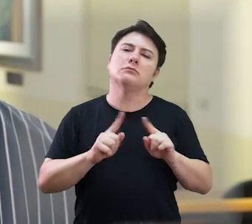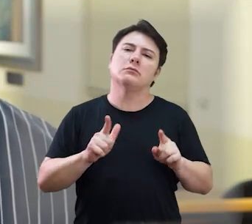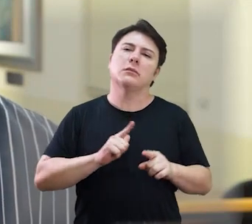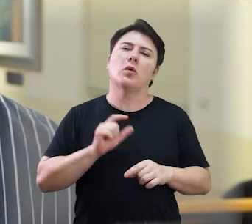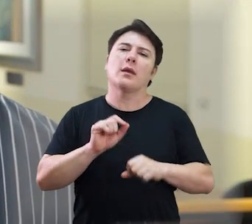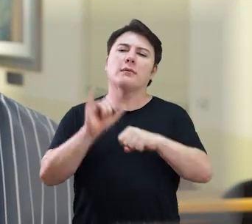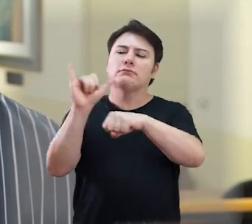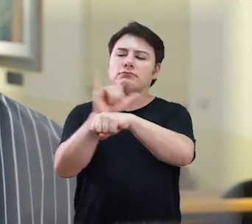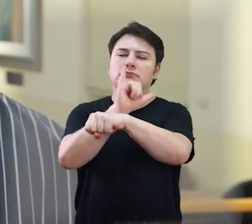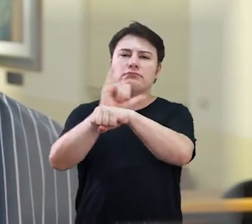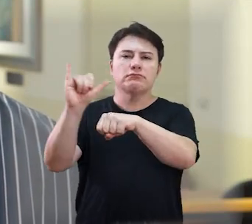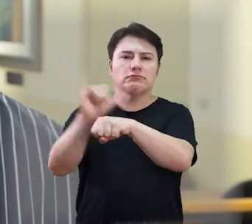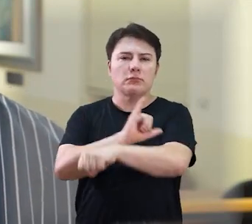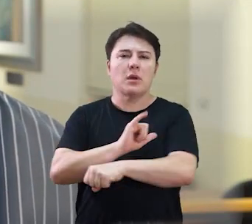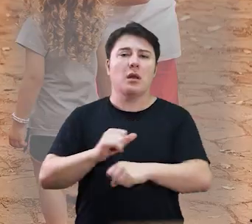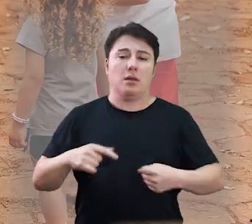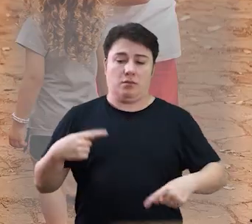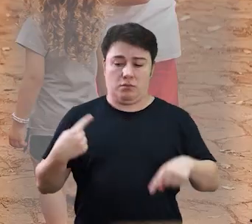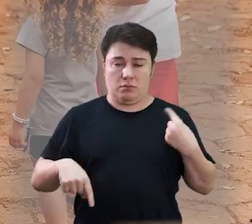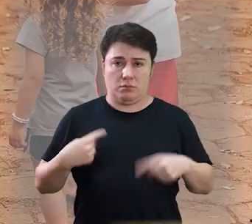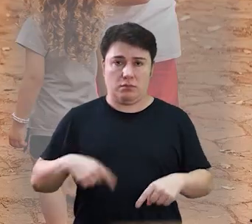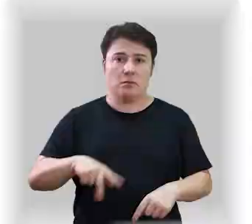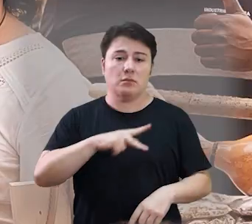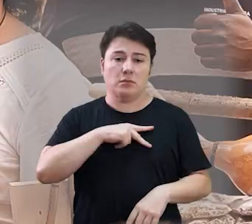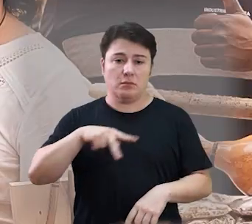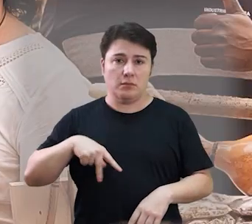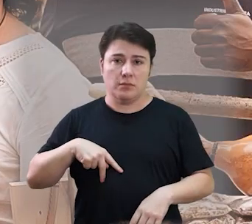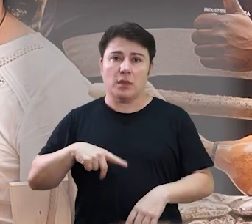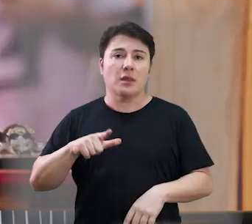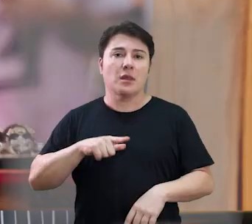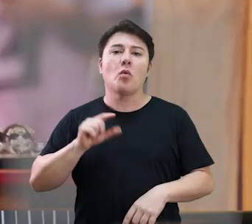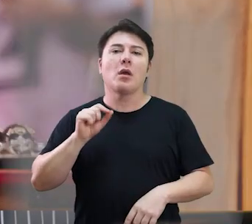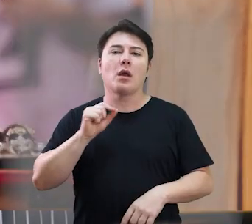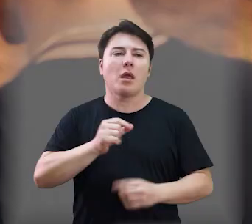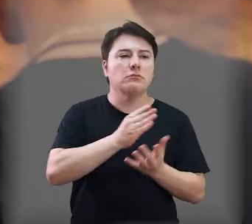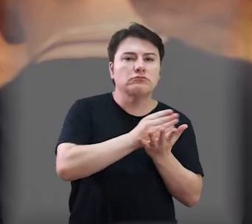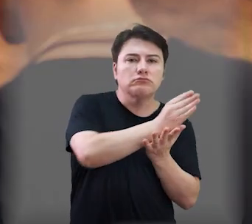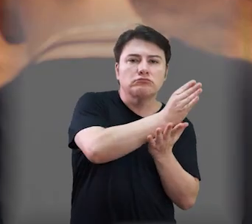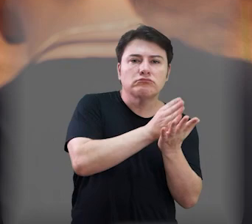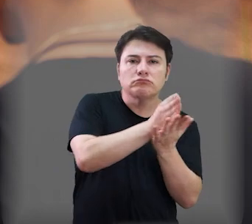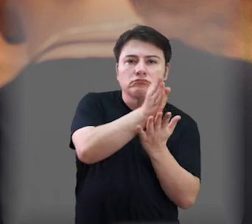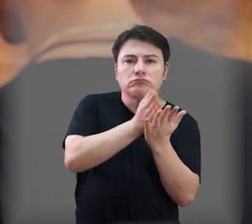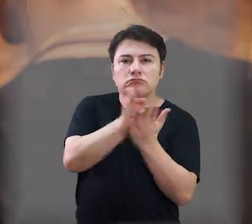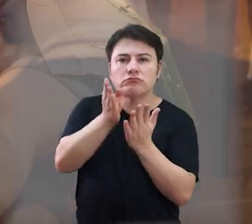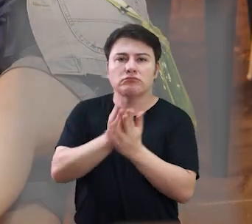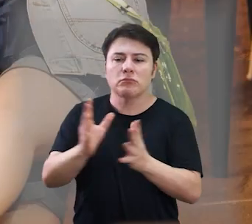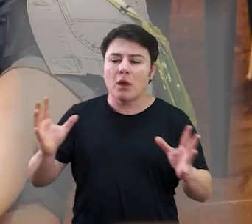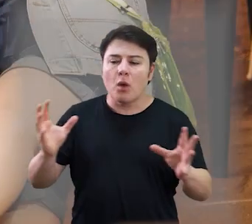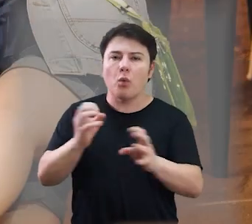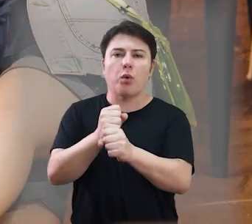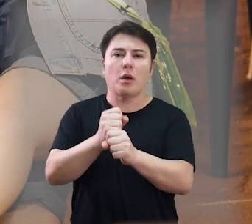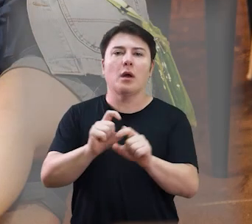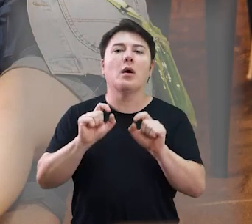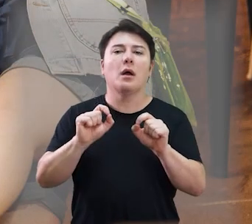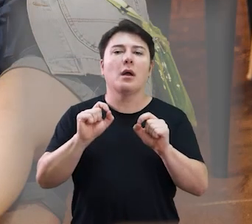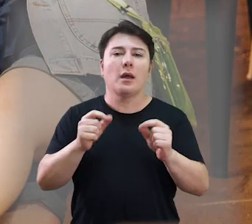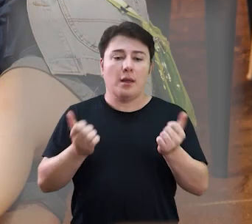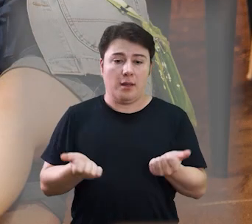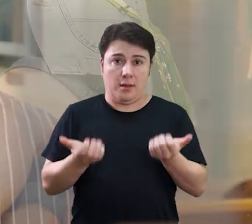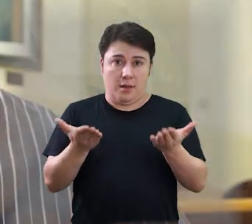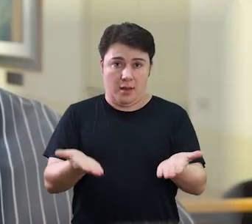tem mecanismos de políticas públicas em diferentes sentidos que se agrupam, se congregam para que